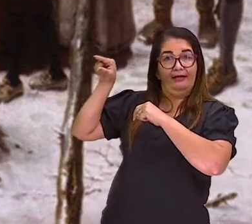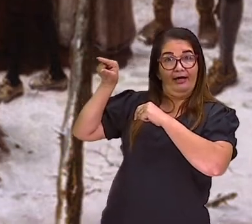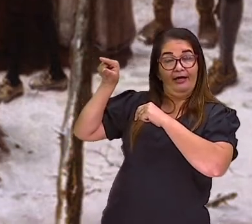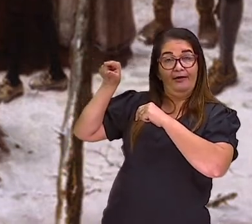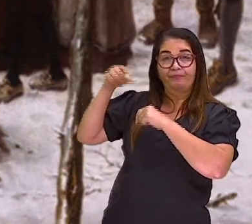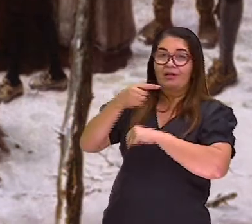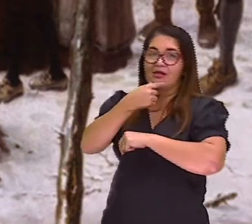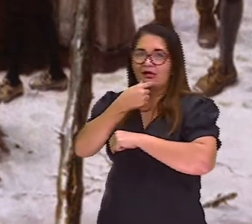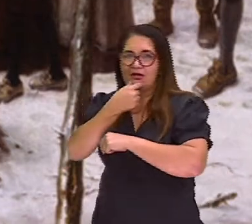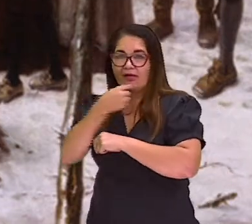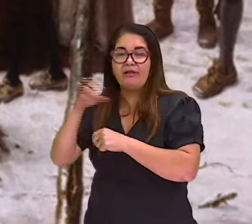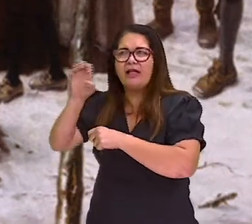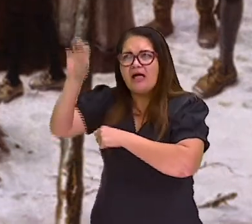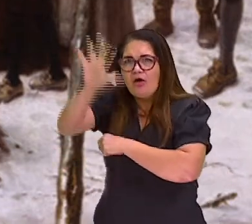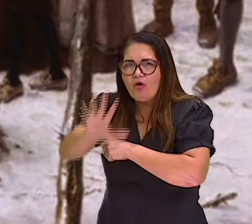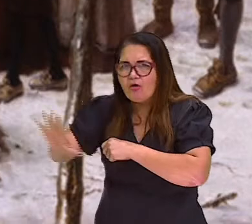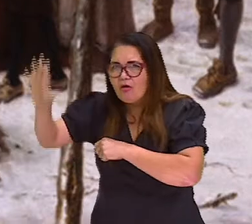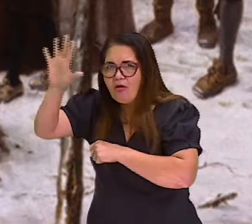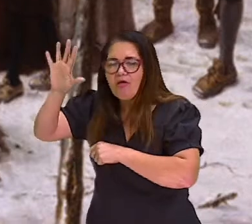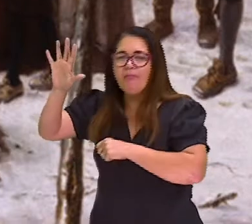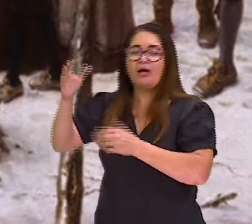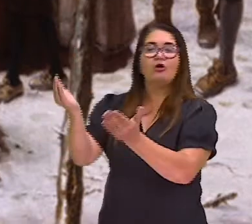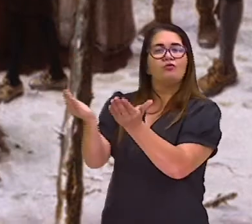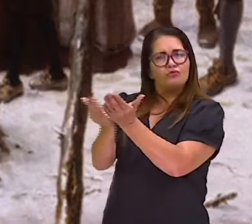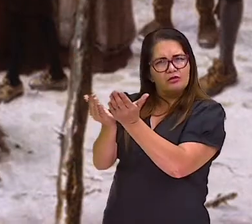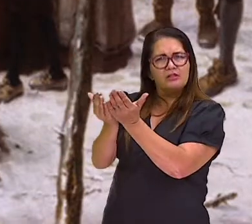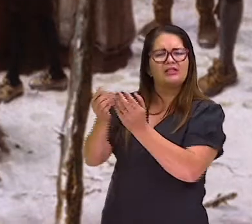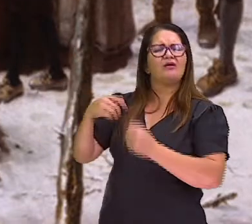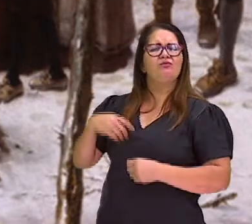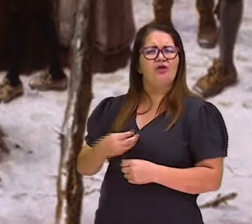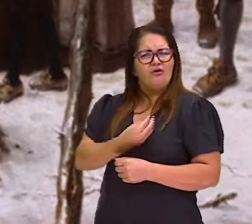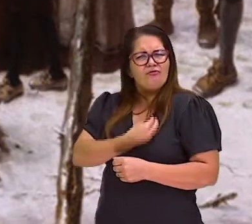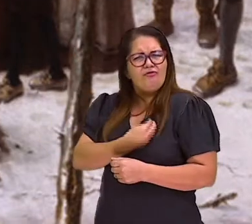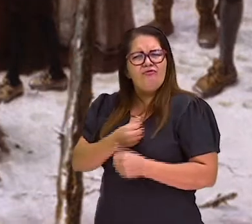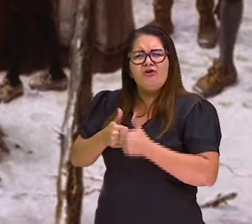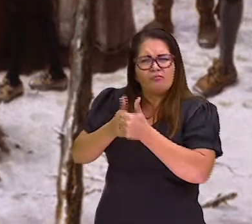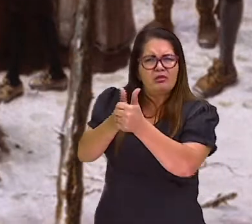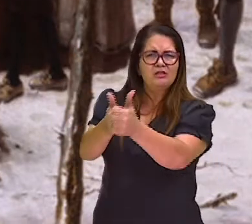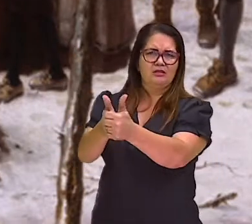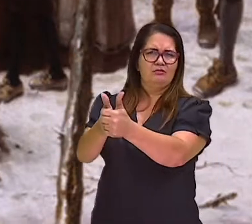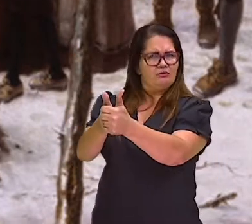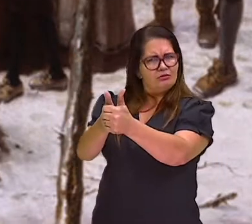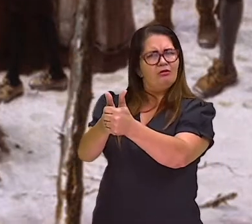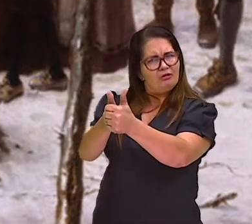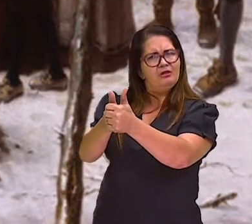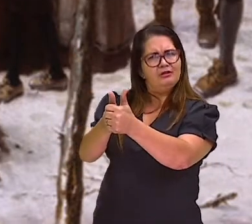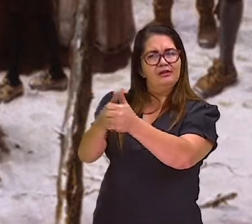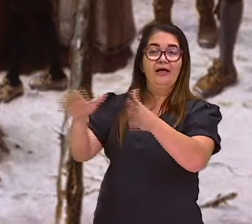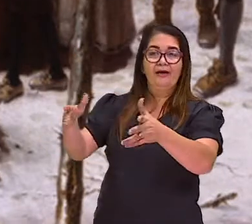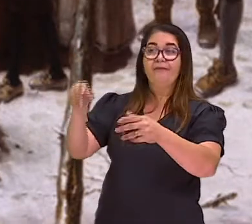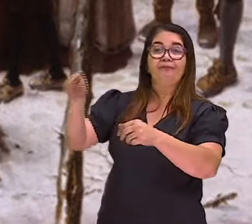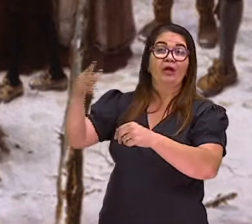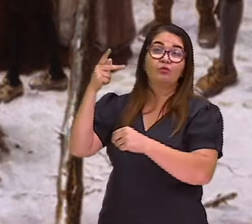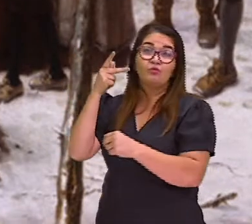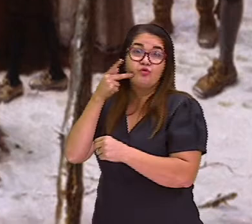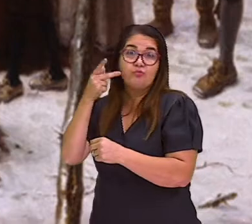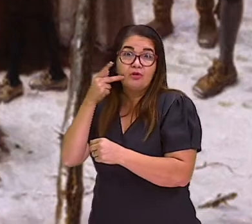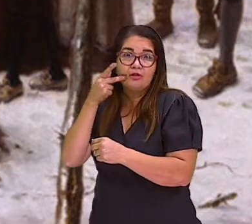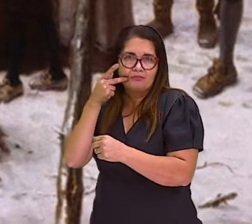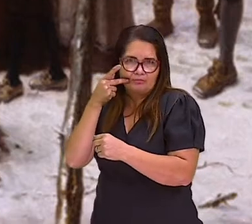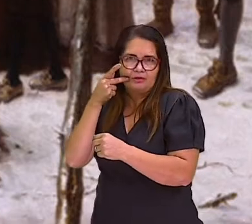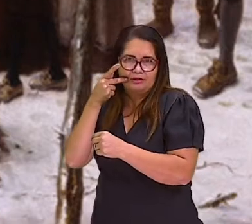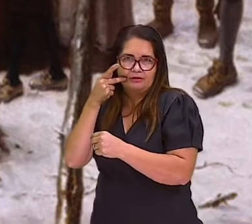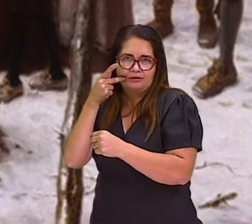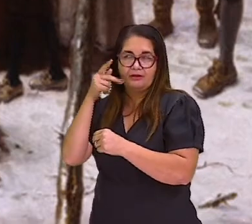cultuar o seu Deus da forma e do credo que eles acreditassem, ou que como eles acreditavam,